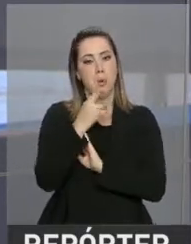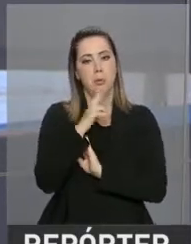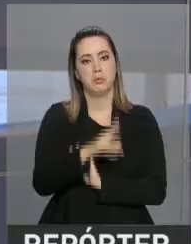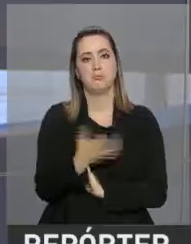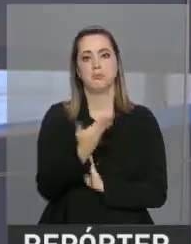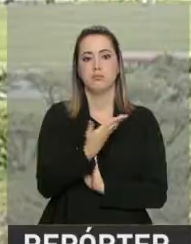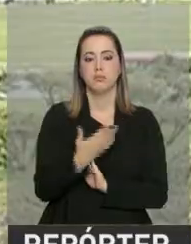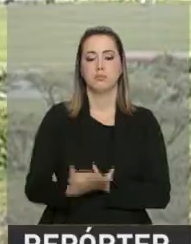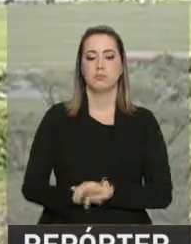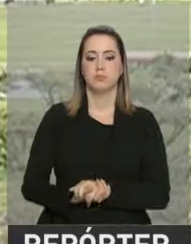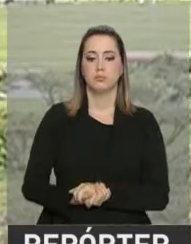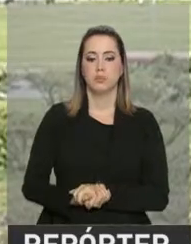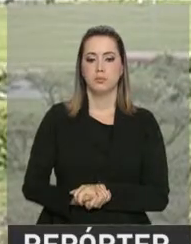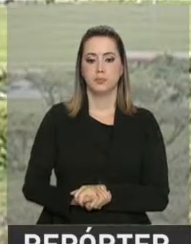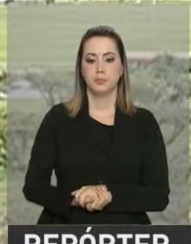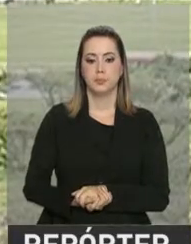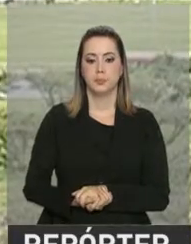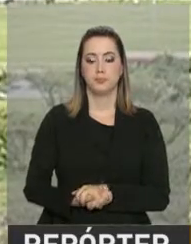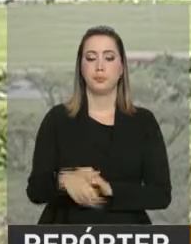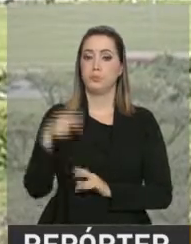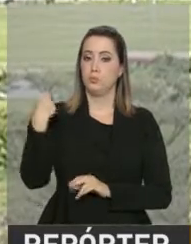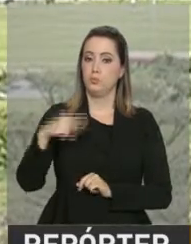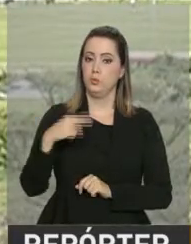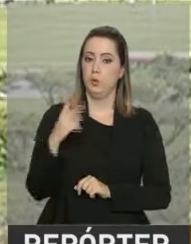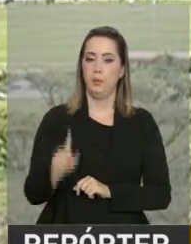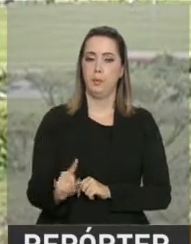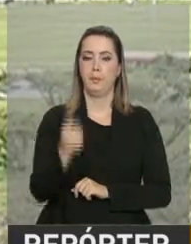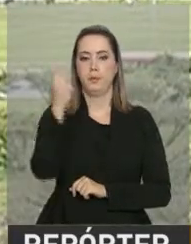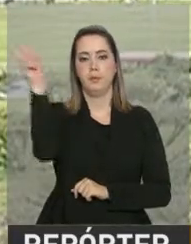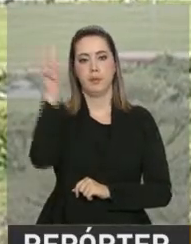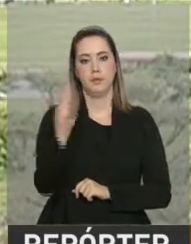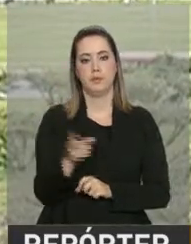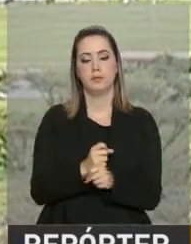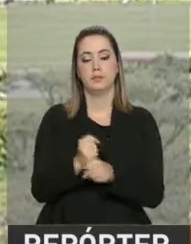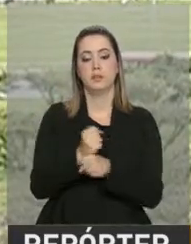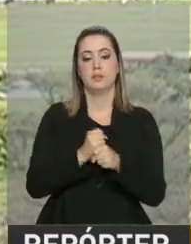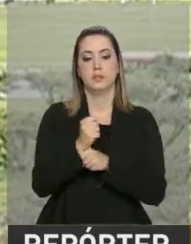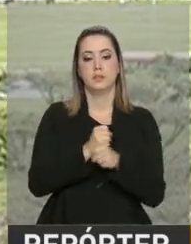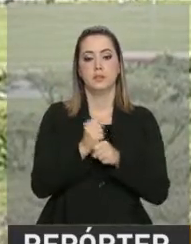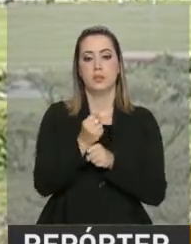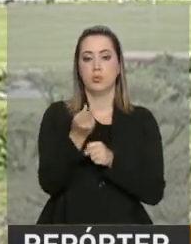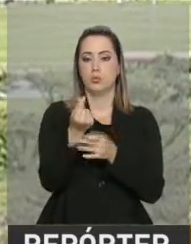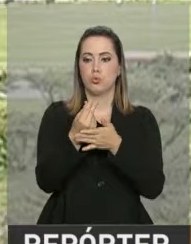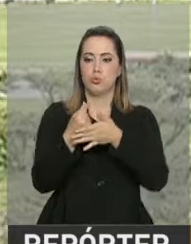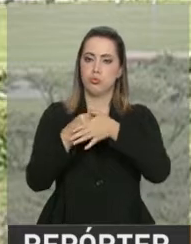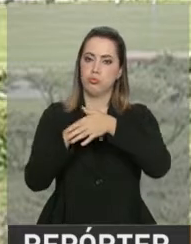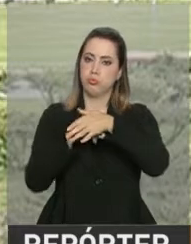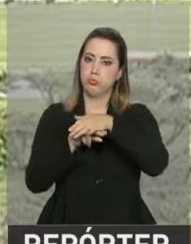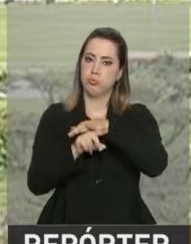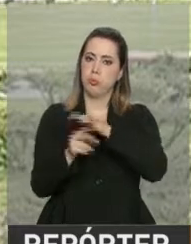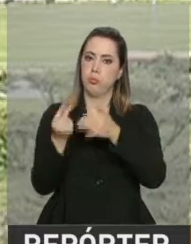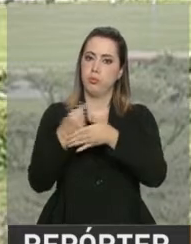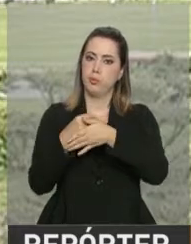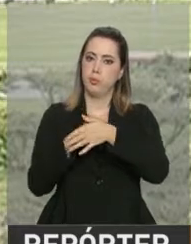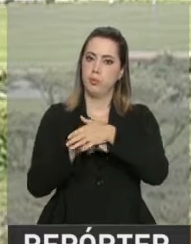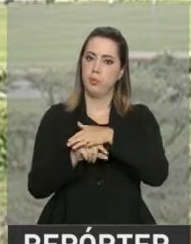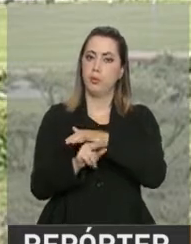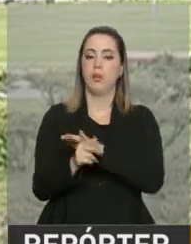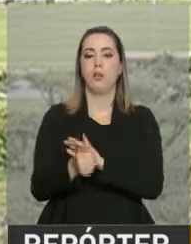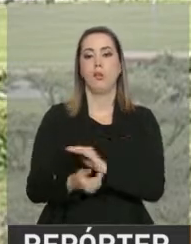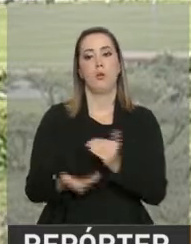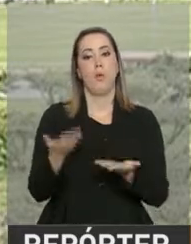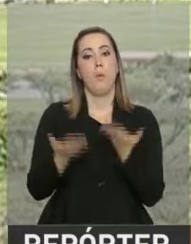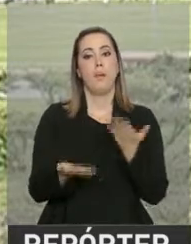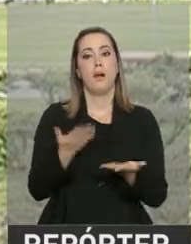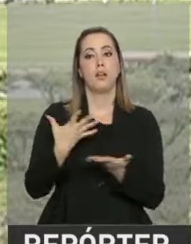informações. No mês de novembro, pela primeira vez no ano, os depósitos em contas poupança superaram os saques no